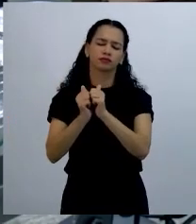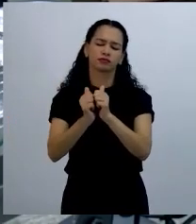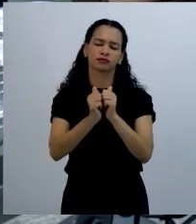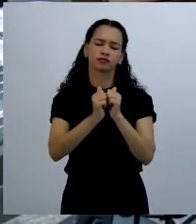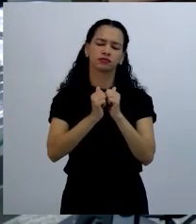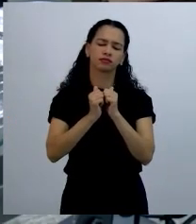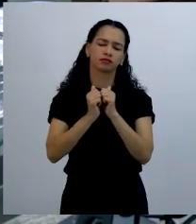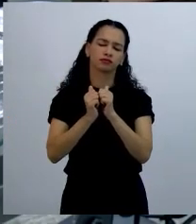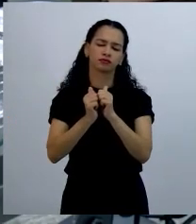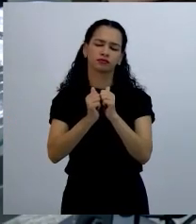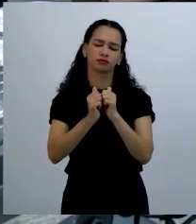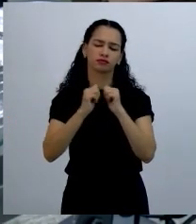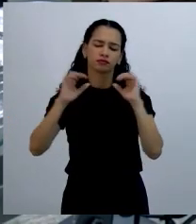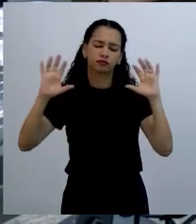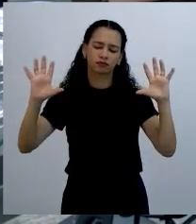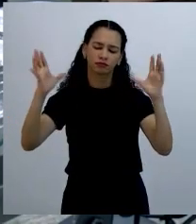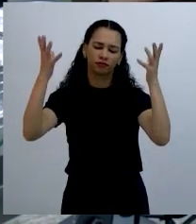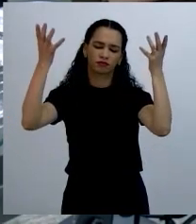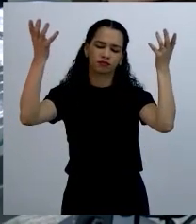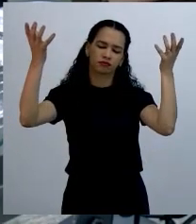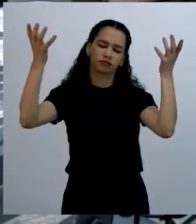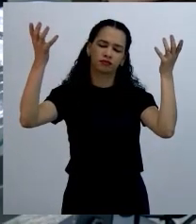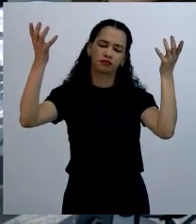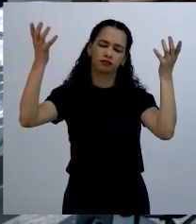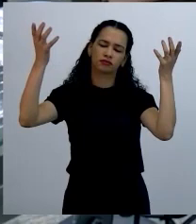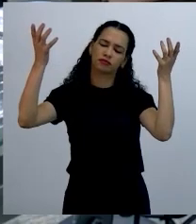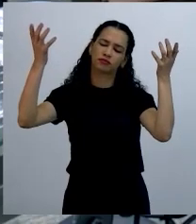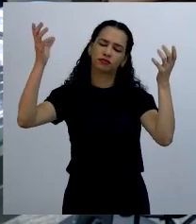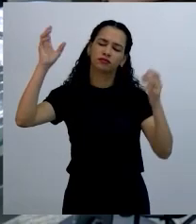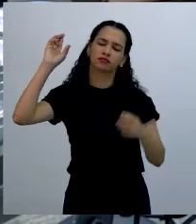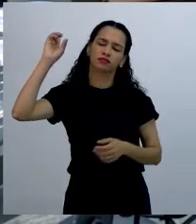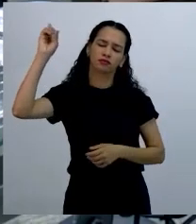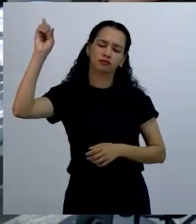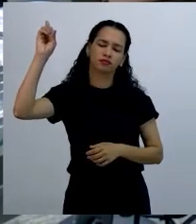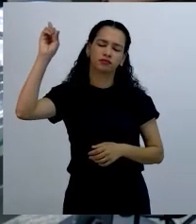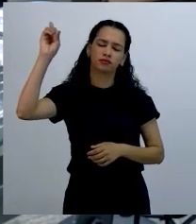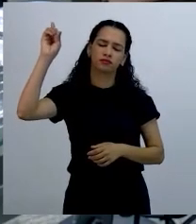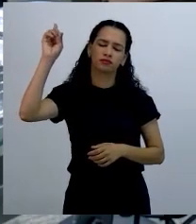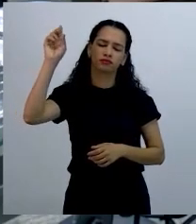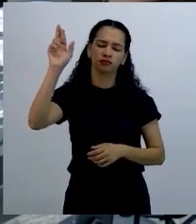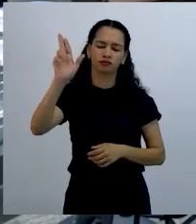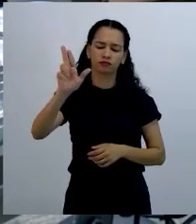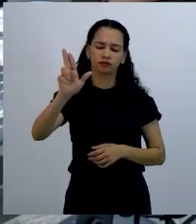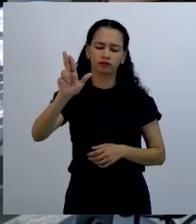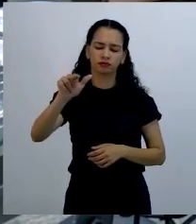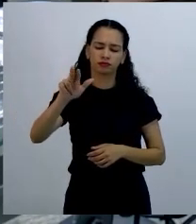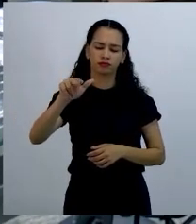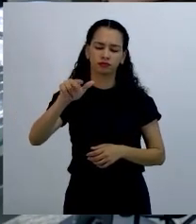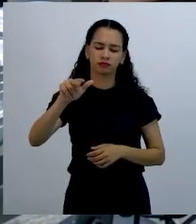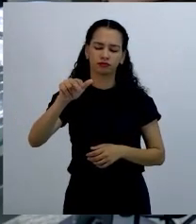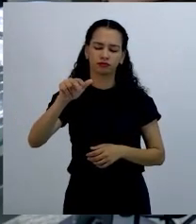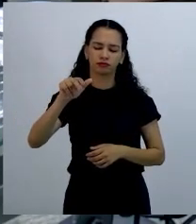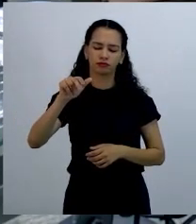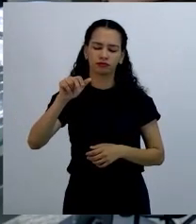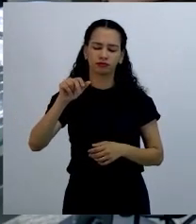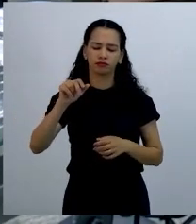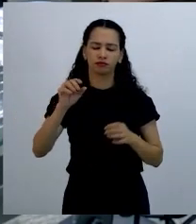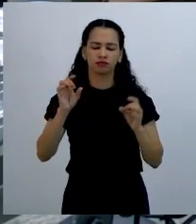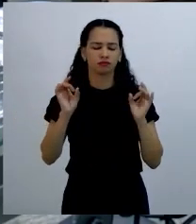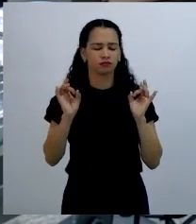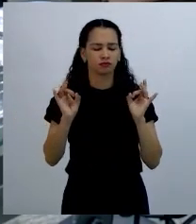de um Deus que entregou o seu próprio filho na cruz do Calvário para nossa salvação prepare-se para a celebração da Ceia